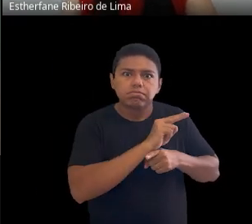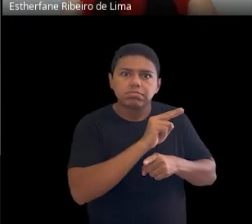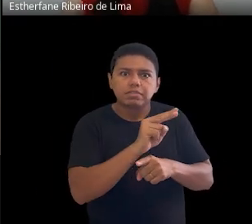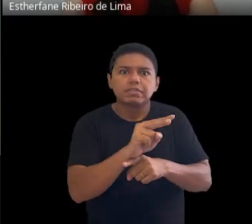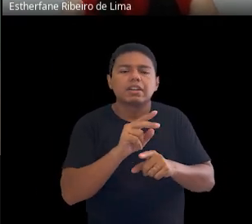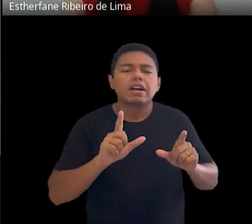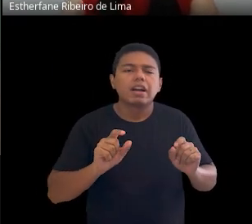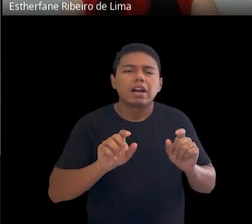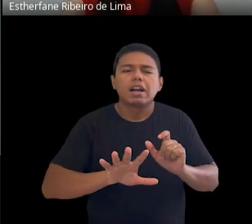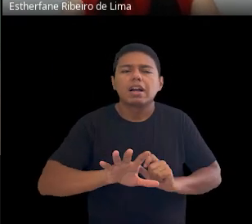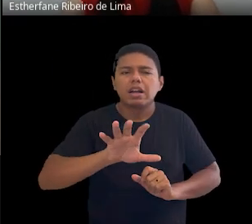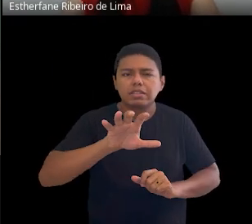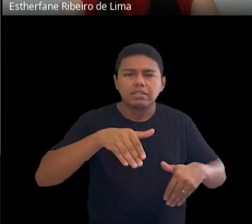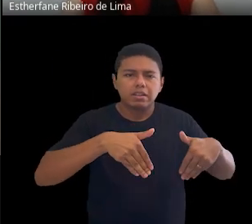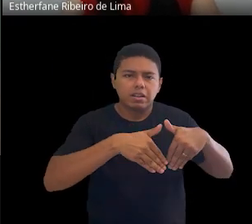rastreamento do câncer de colo de útero.